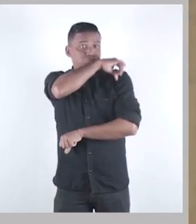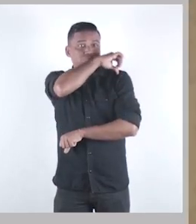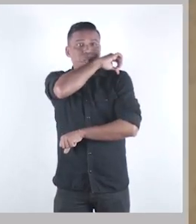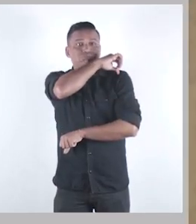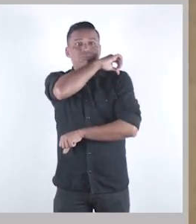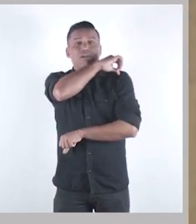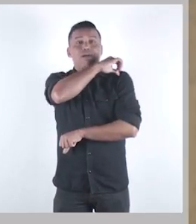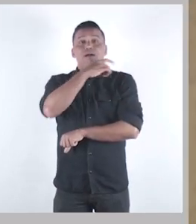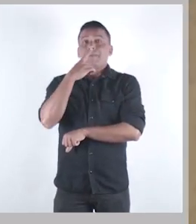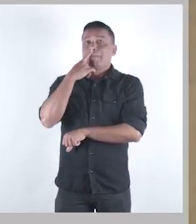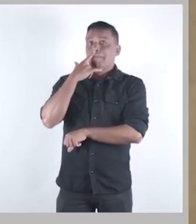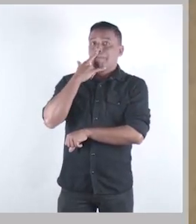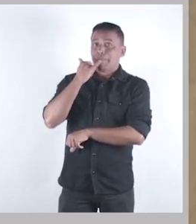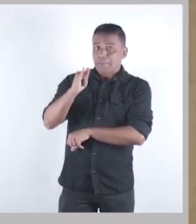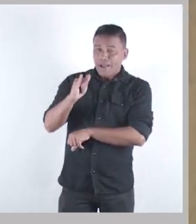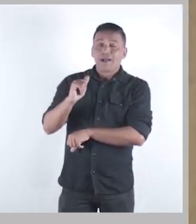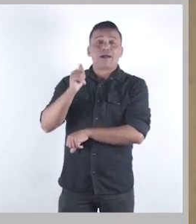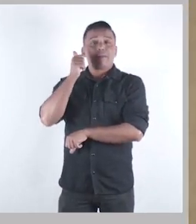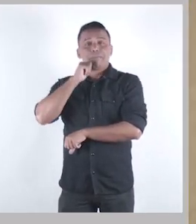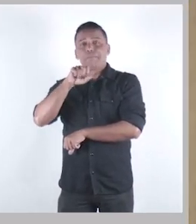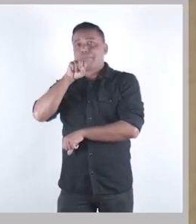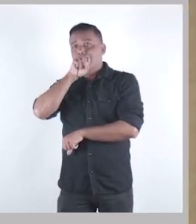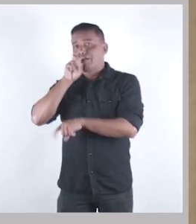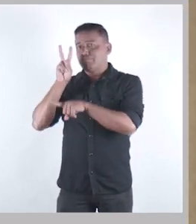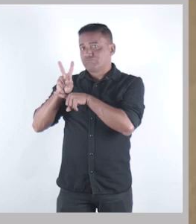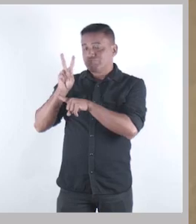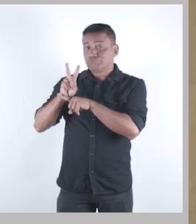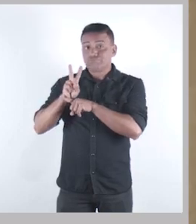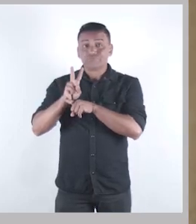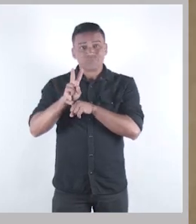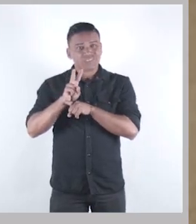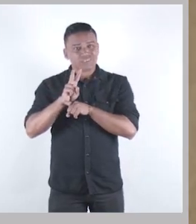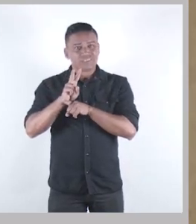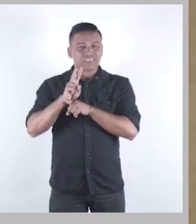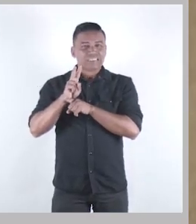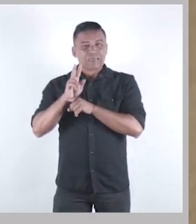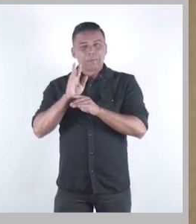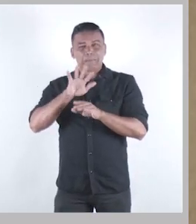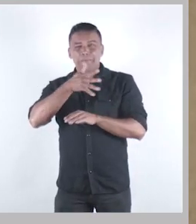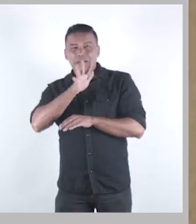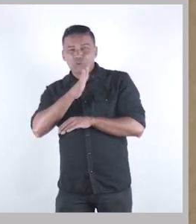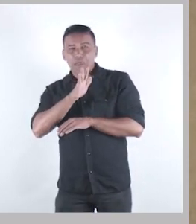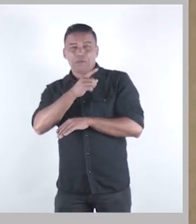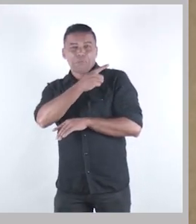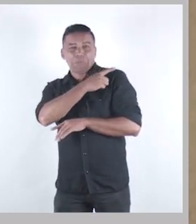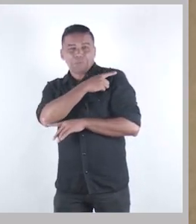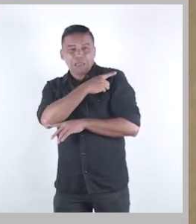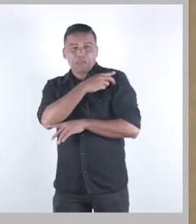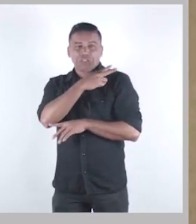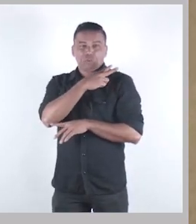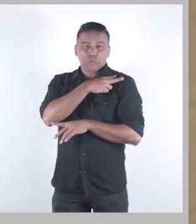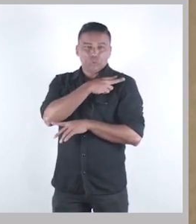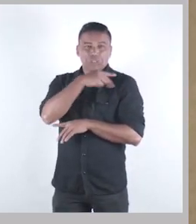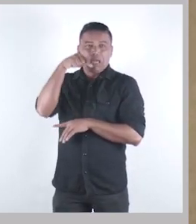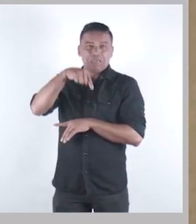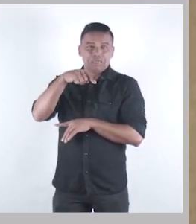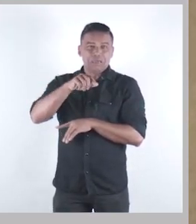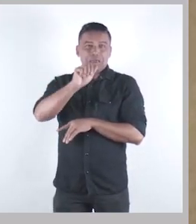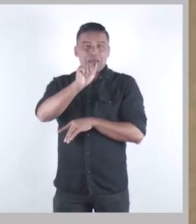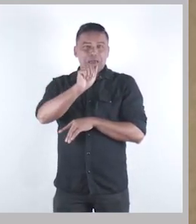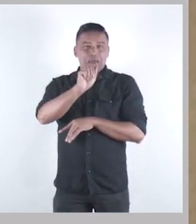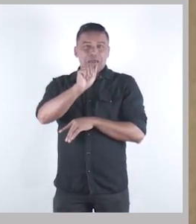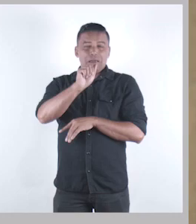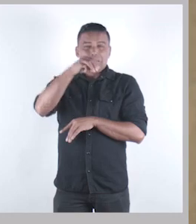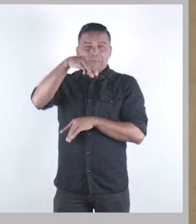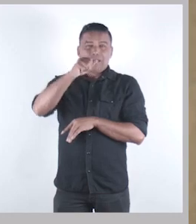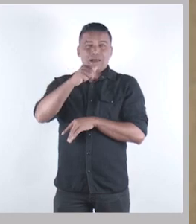por eles, fiz parte da escola secundária aqui também em Maputo. Em 77,